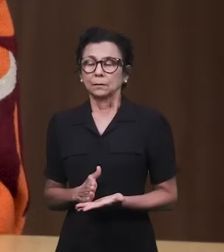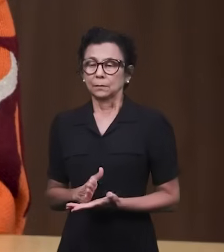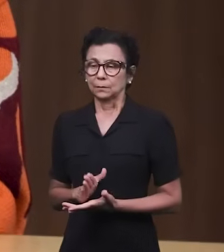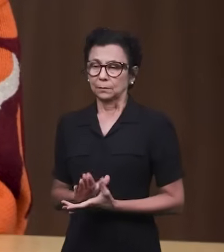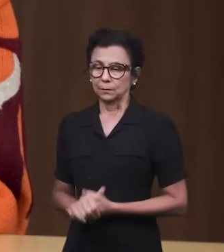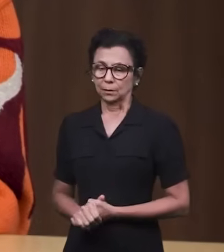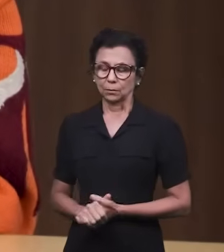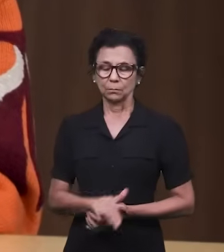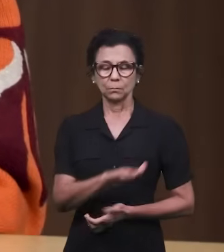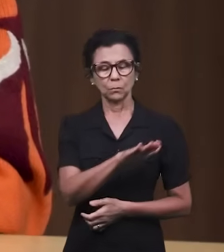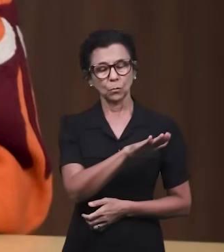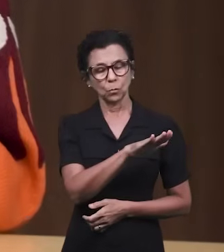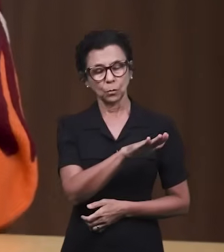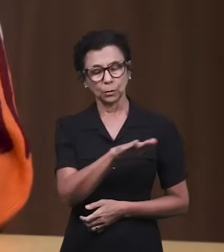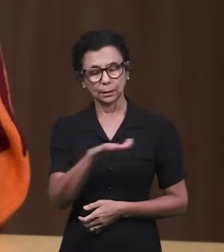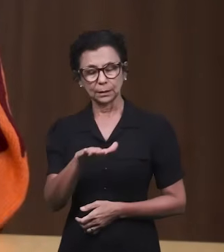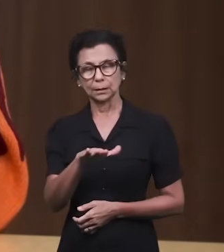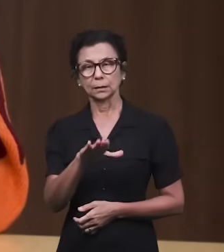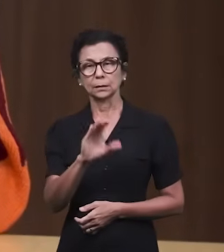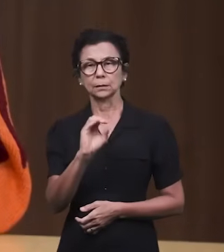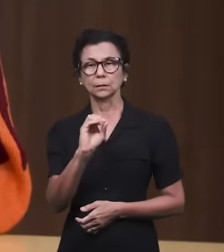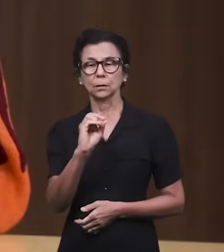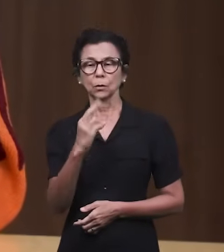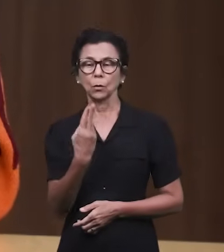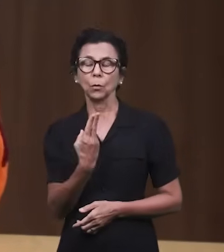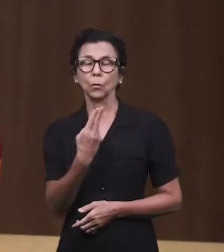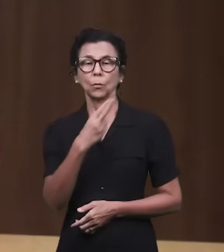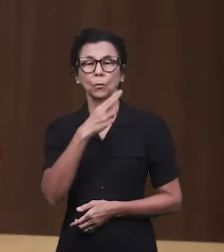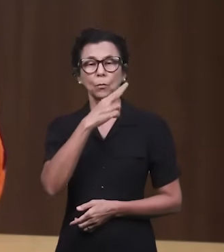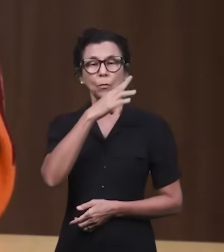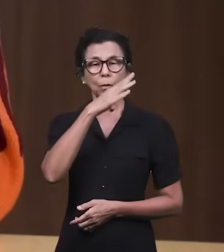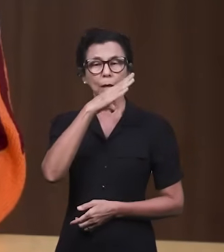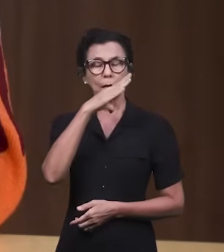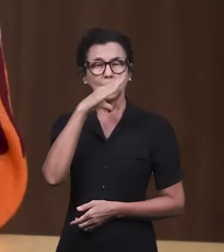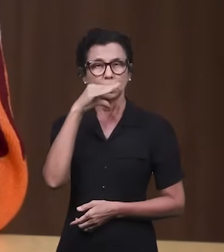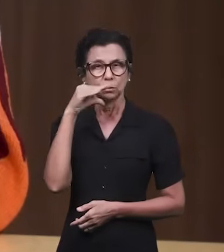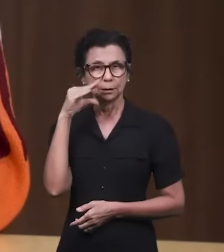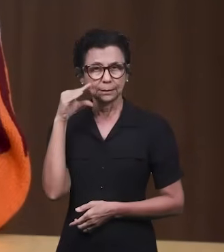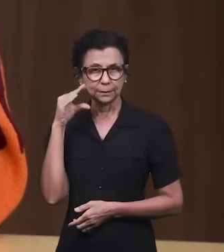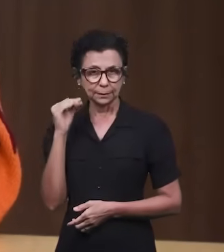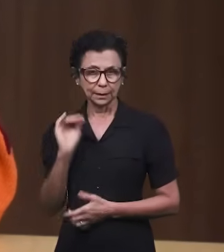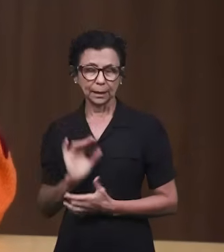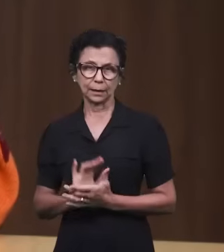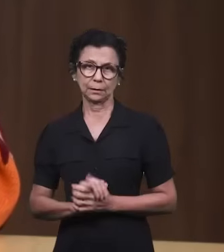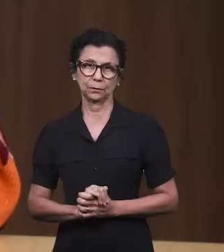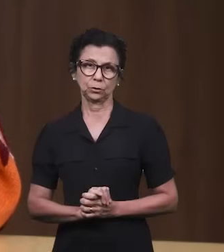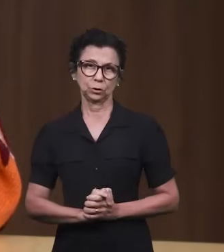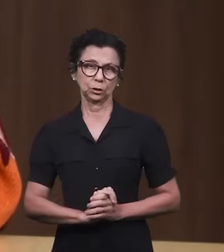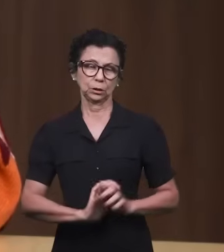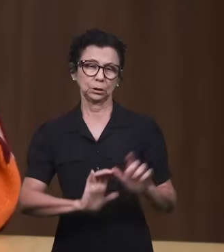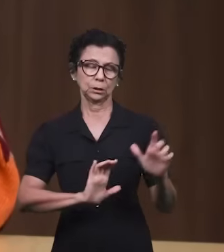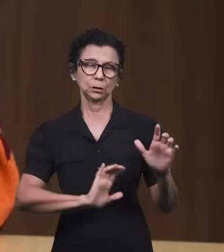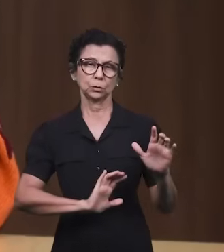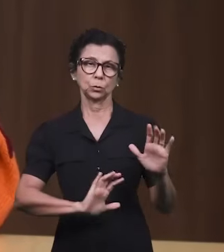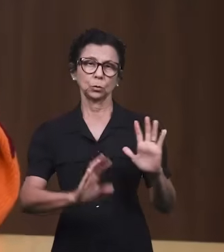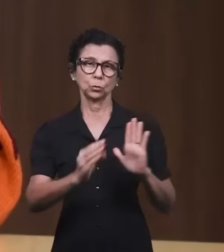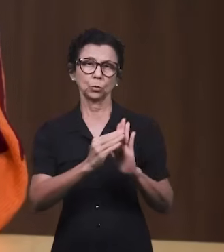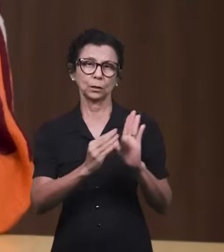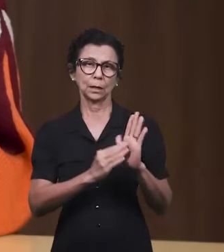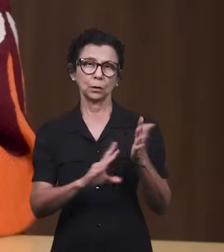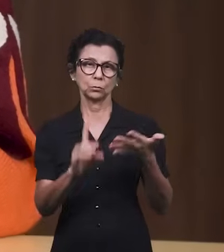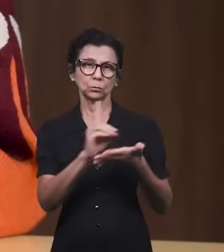uma criança ou um adolescente que está sendo influenciada por esses conteúdos digitais que os